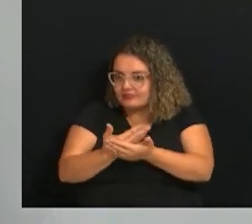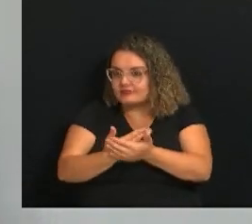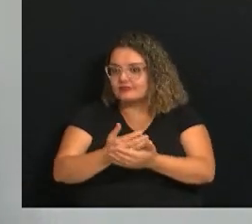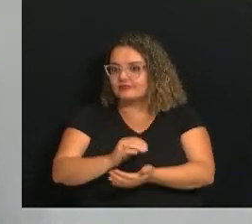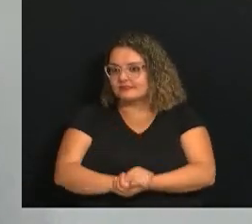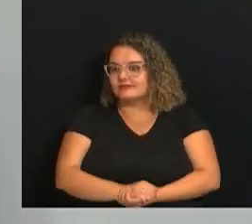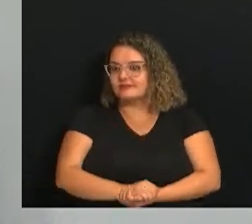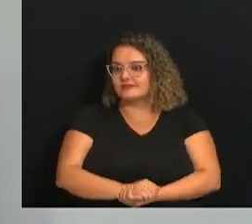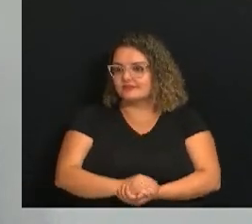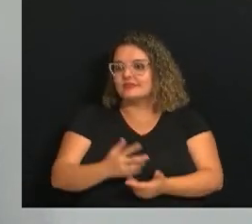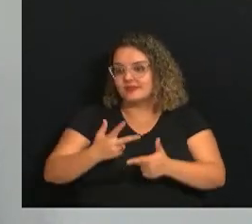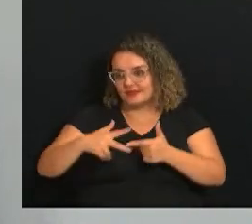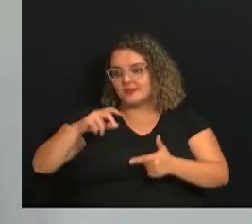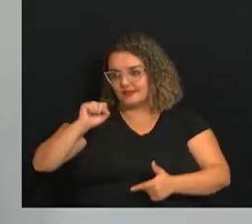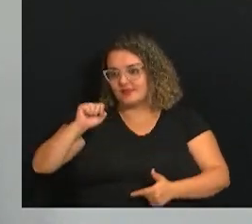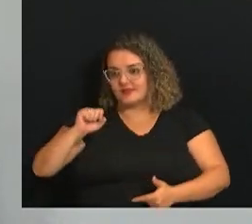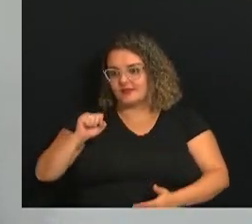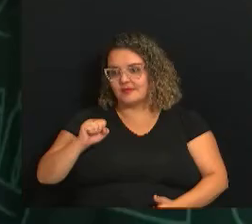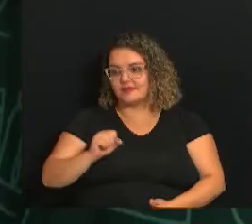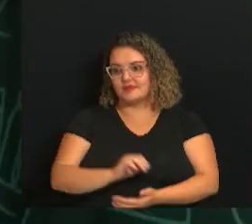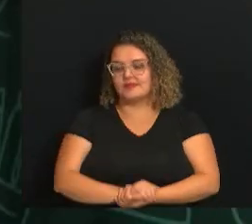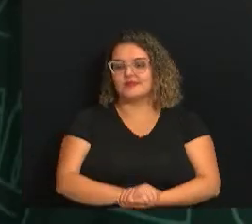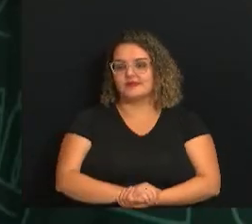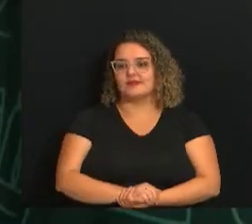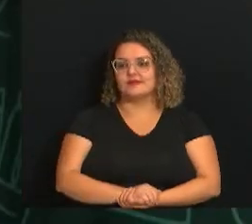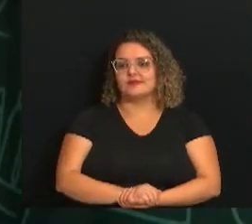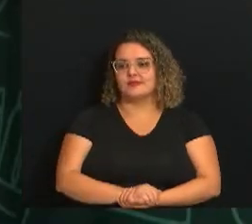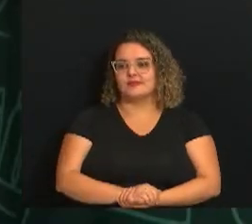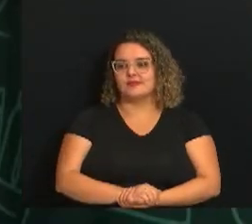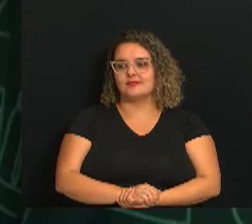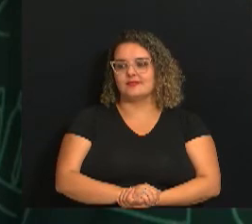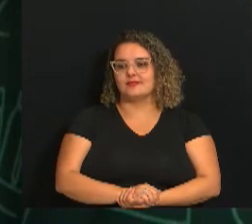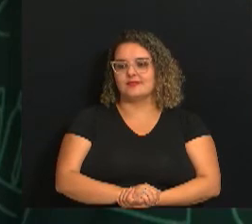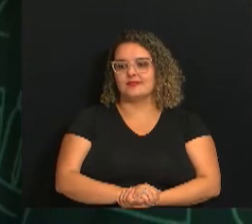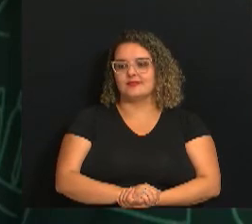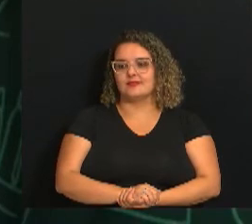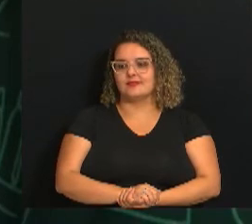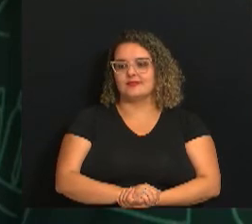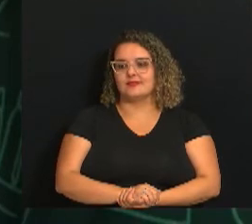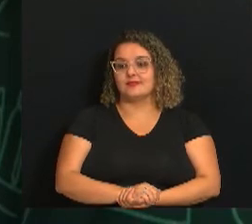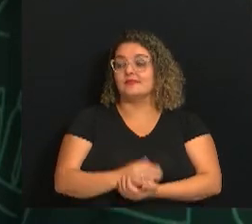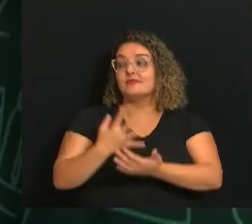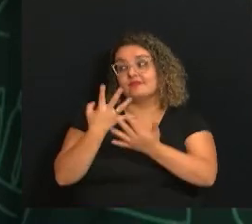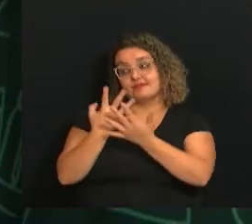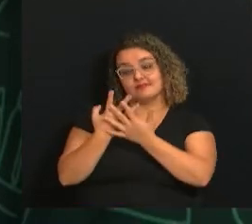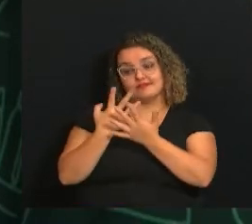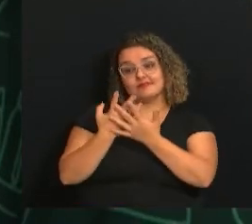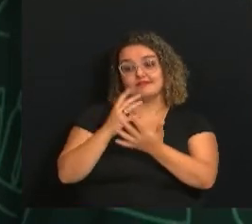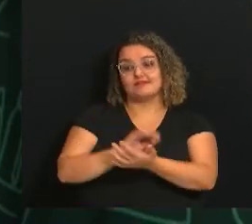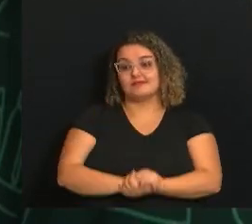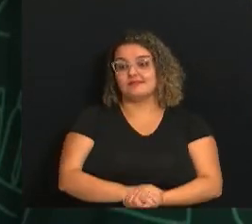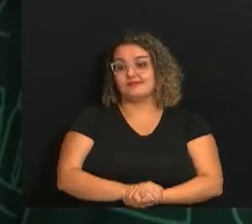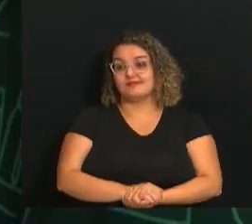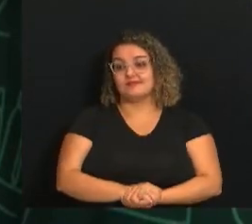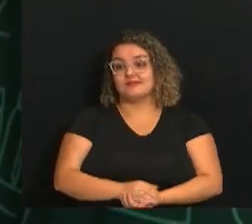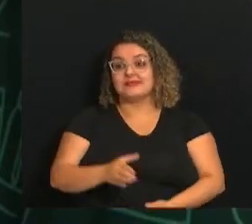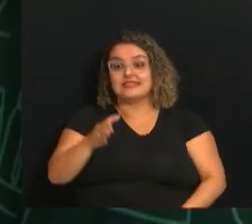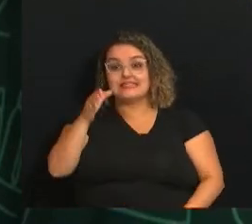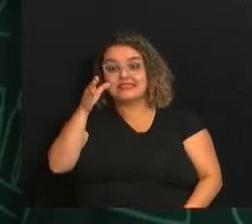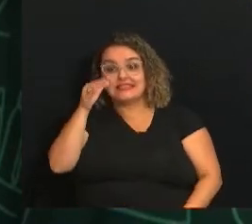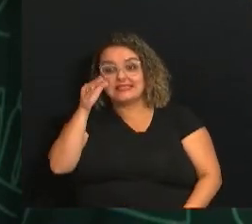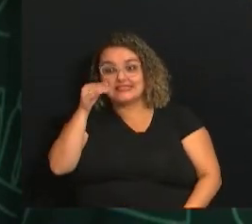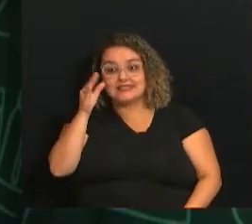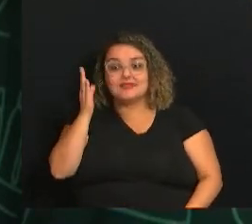conseguir bem, né? Ter um resultado bom. Eu confesso, viu, Caio, que eu vou ficar super curioso, né, para